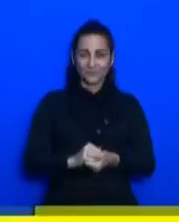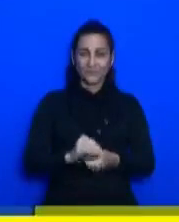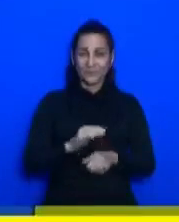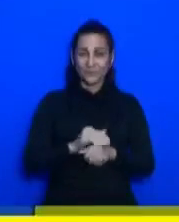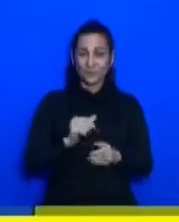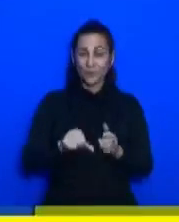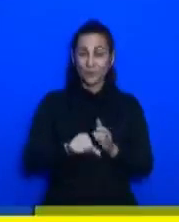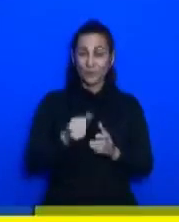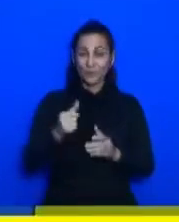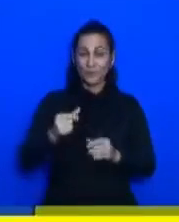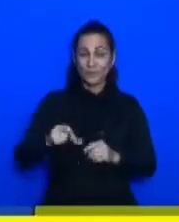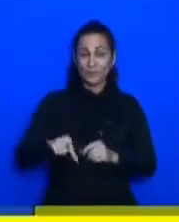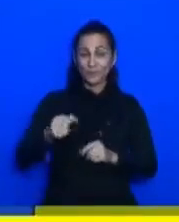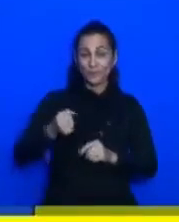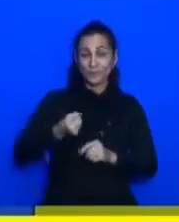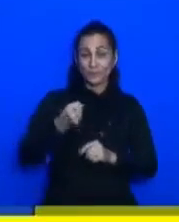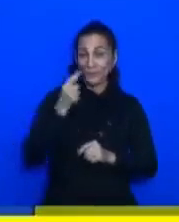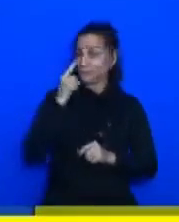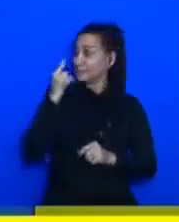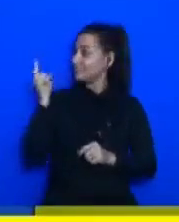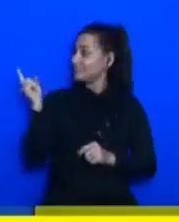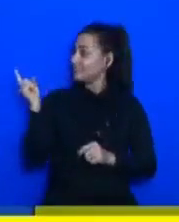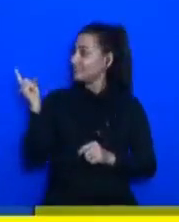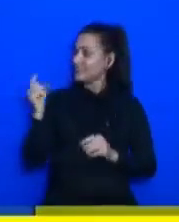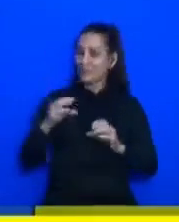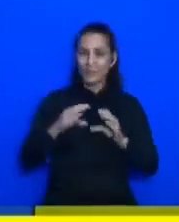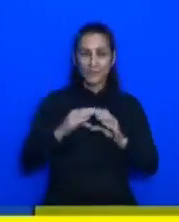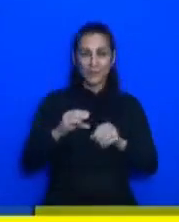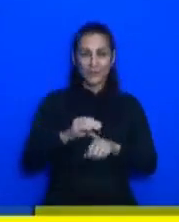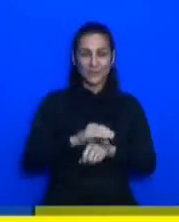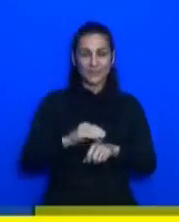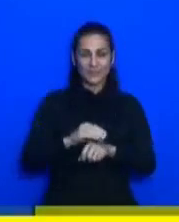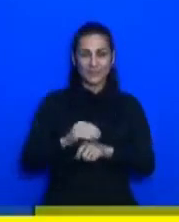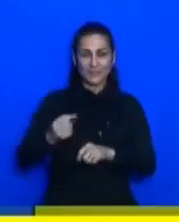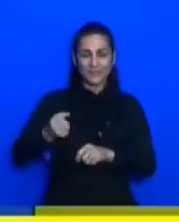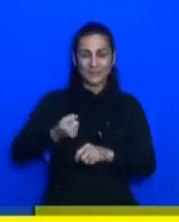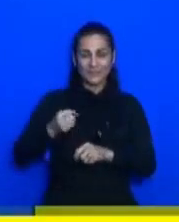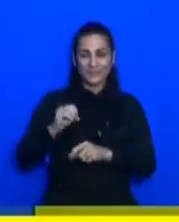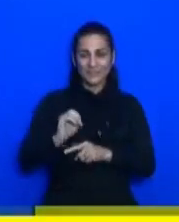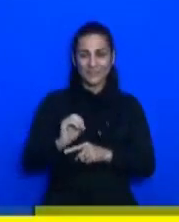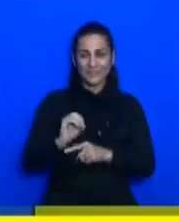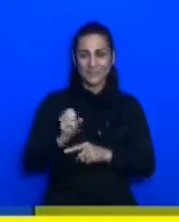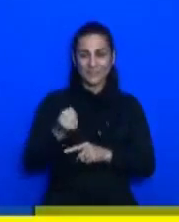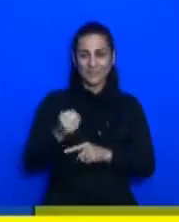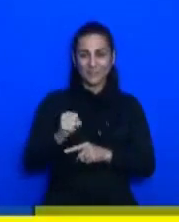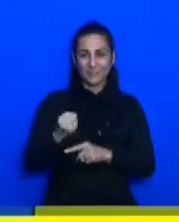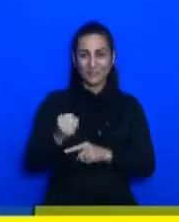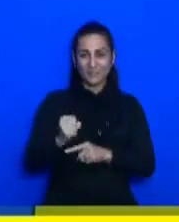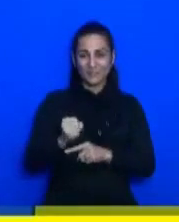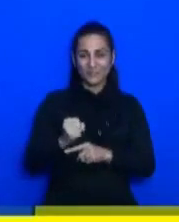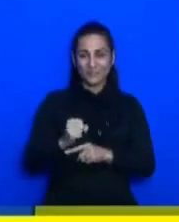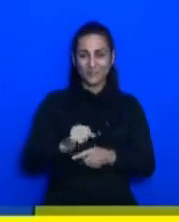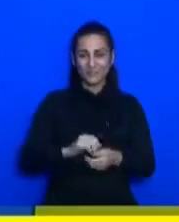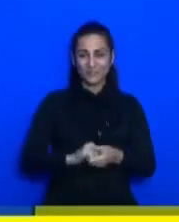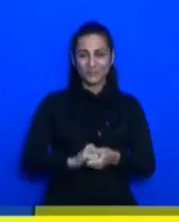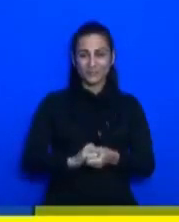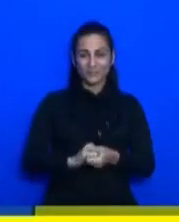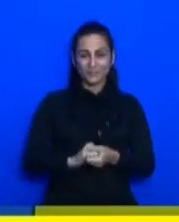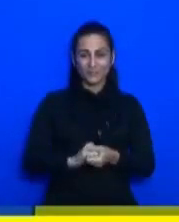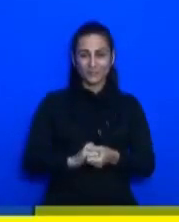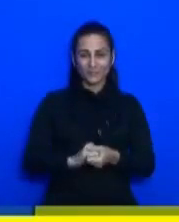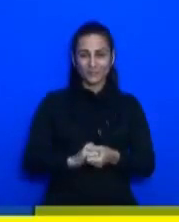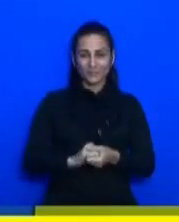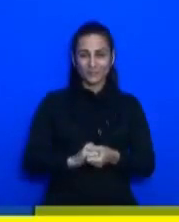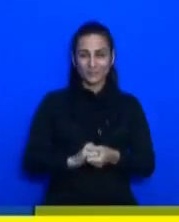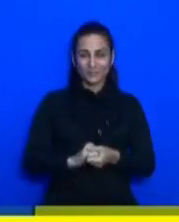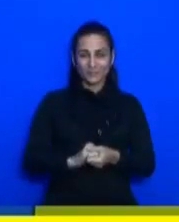Vamos chamar o primeiro número. Bola cinza, número 08. Cinza 08.